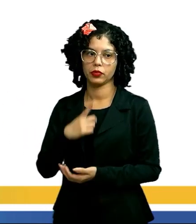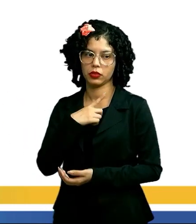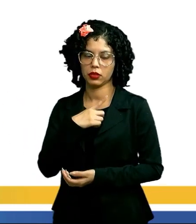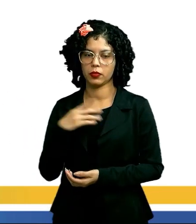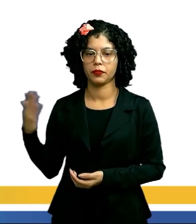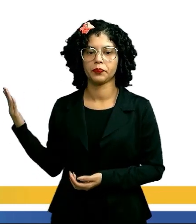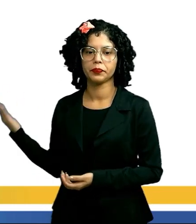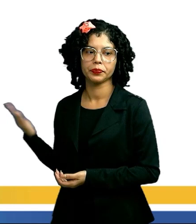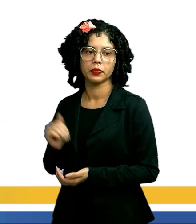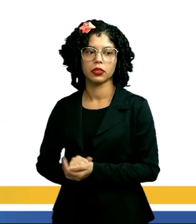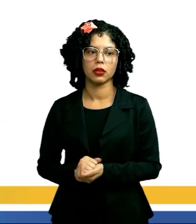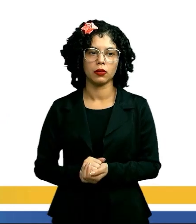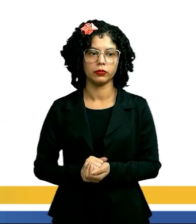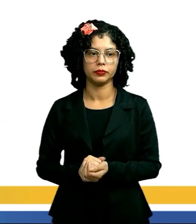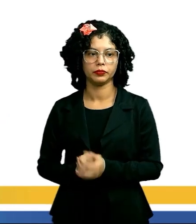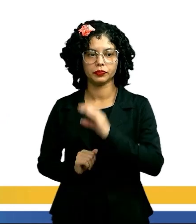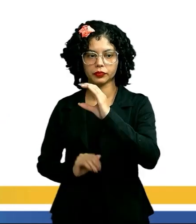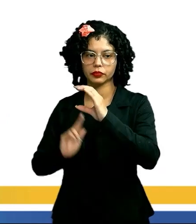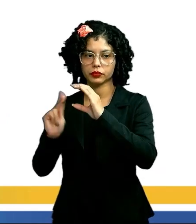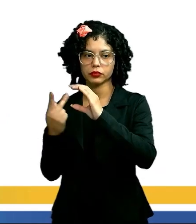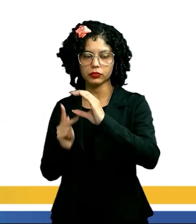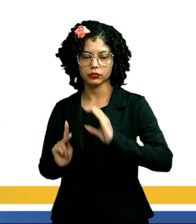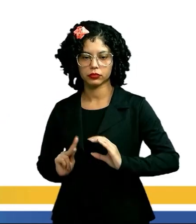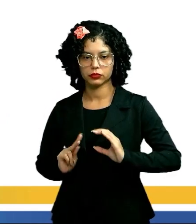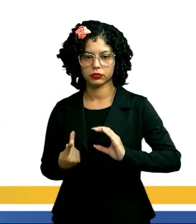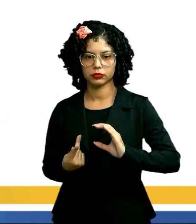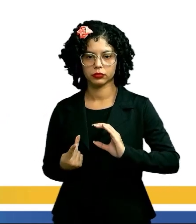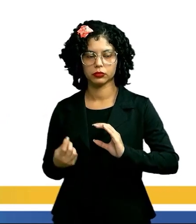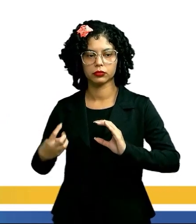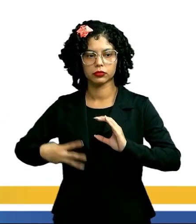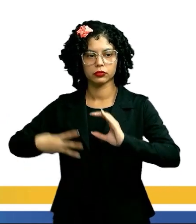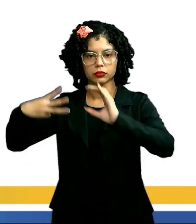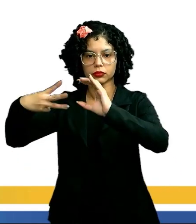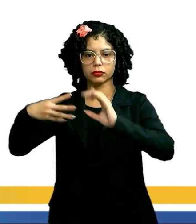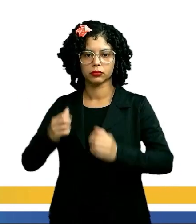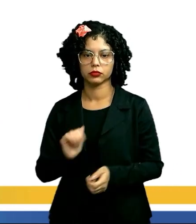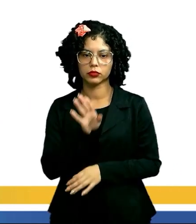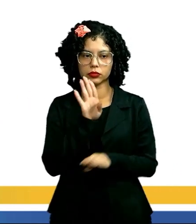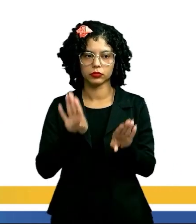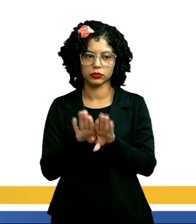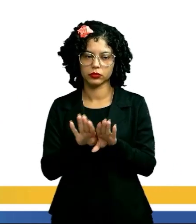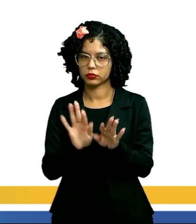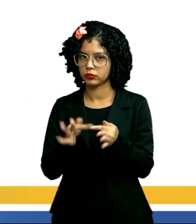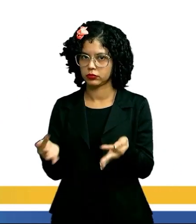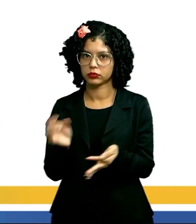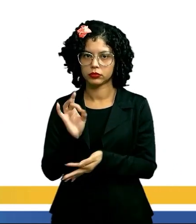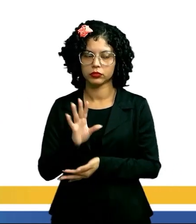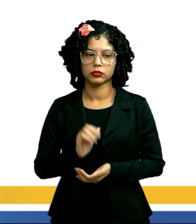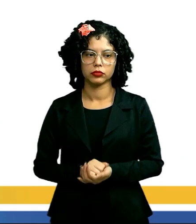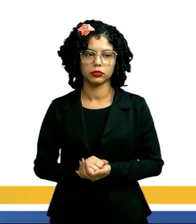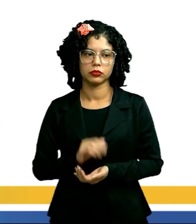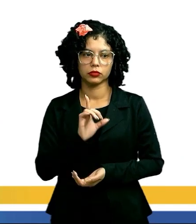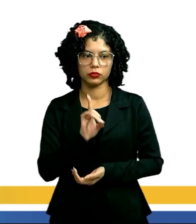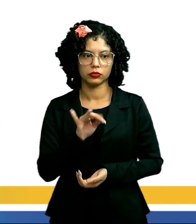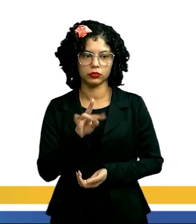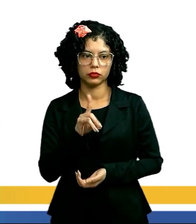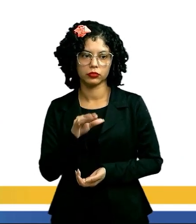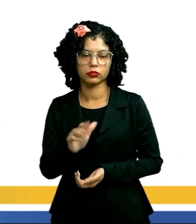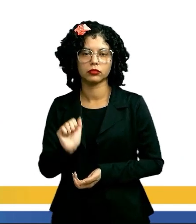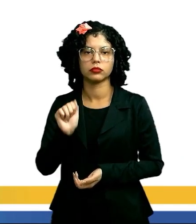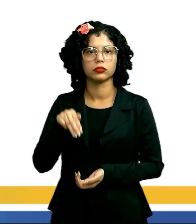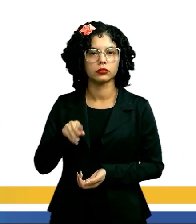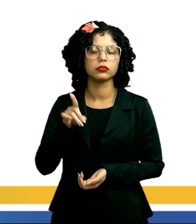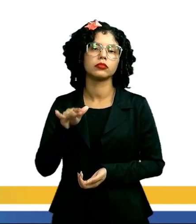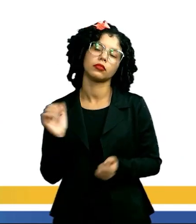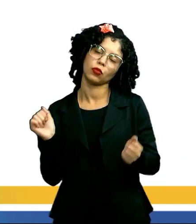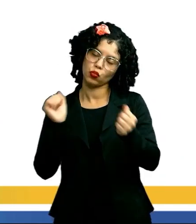ali uma amina ramificada, né, com os dois radicais metis, então eu posso simplesmente falar que isso é um dimetilamina,